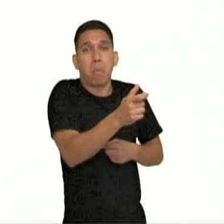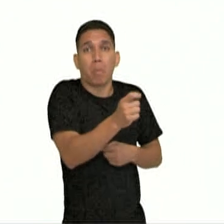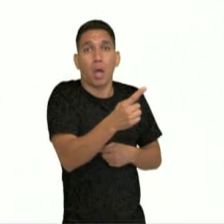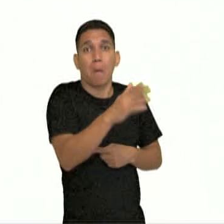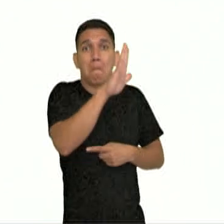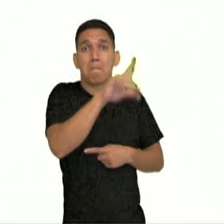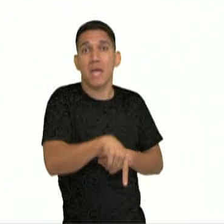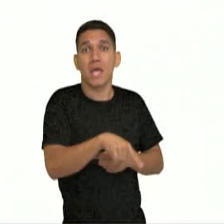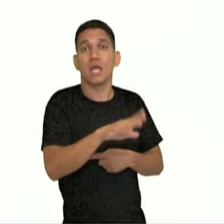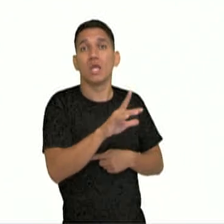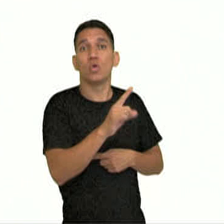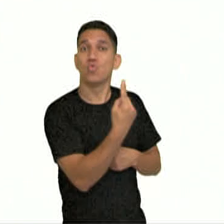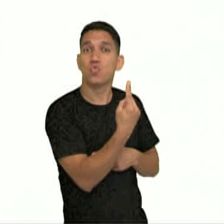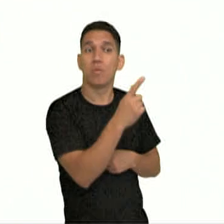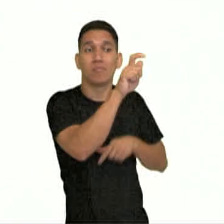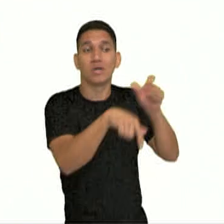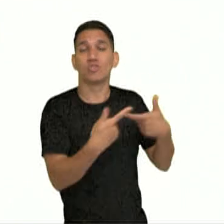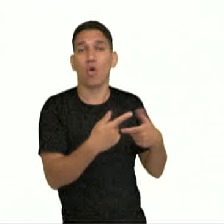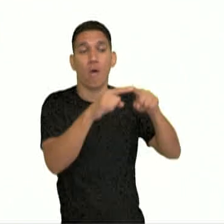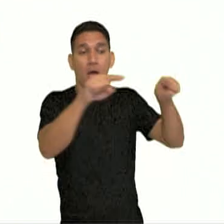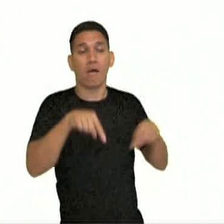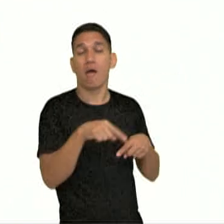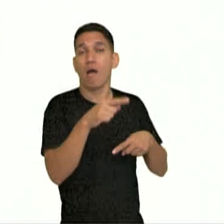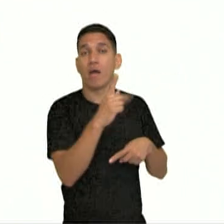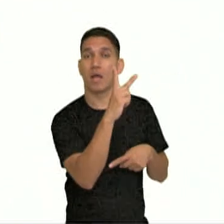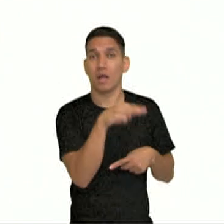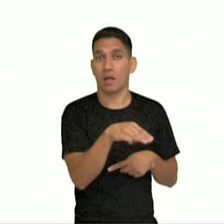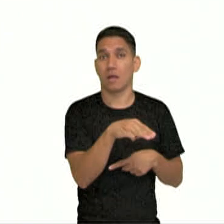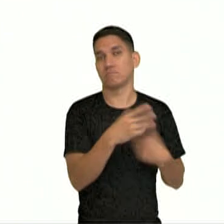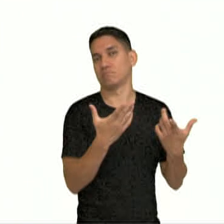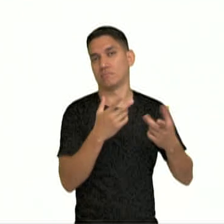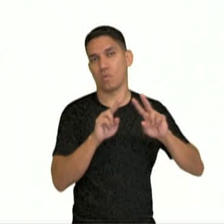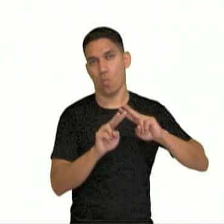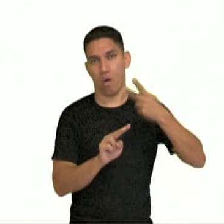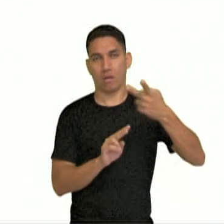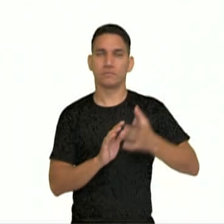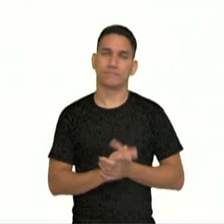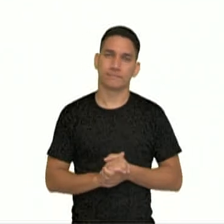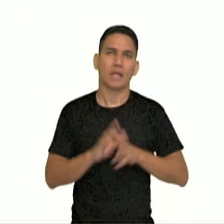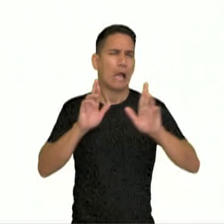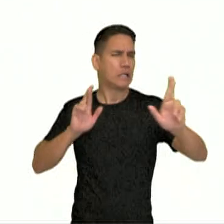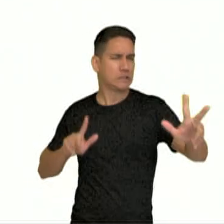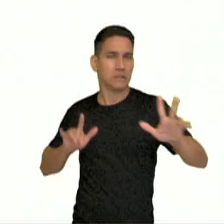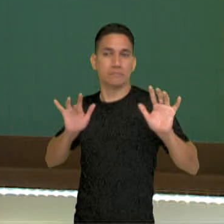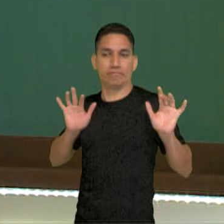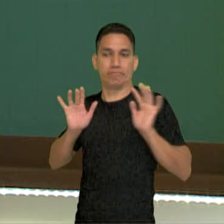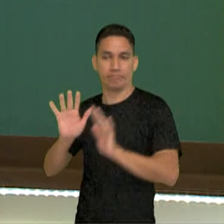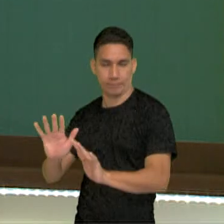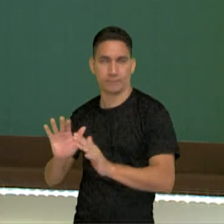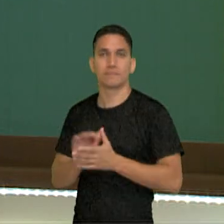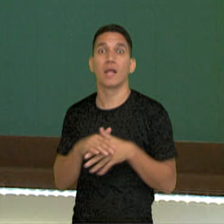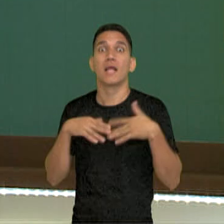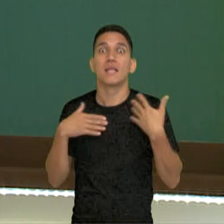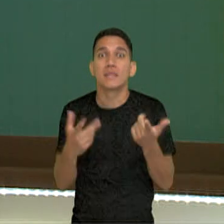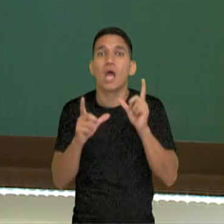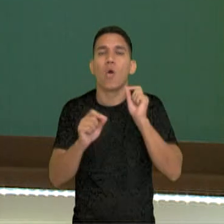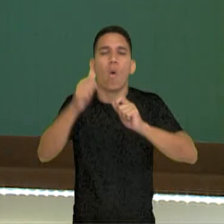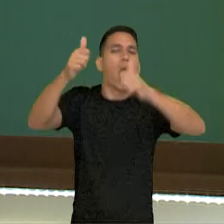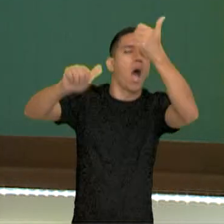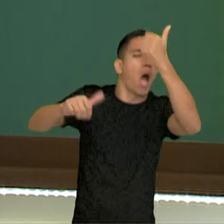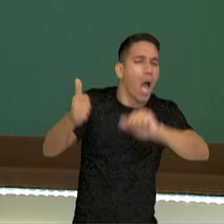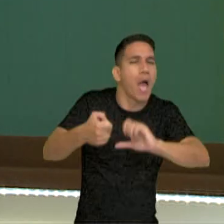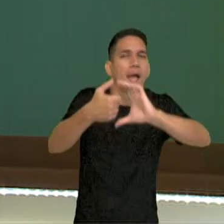um habitante por quilômetro quadrado. São essas diferenças de densidade. E aí, então, analisando todas